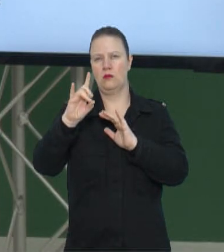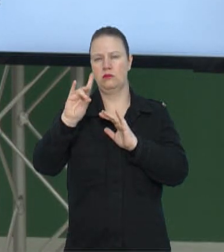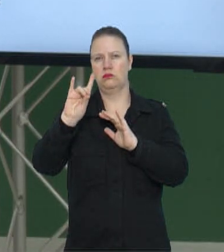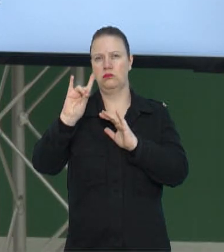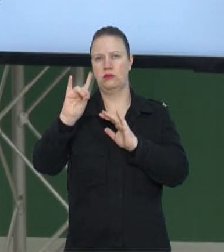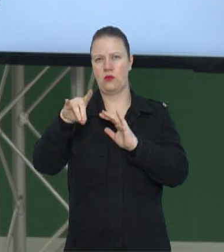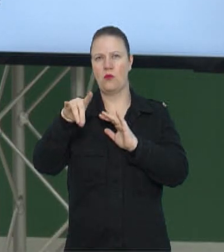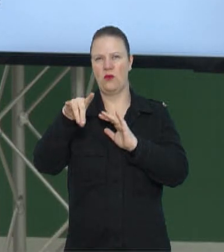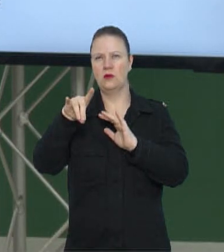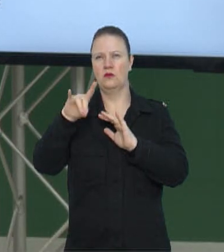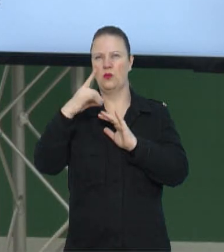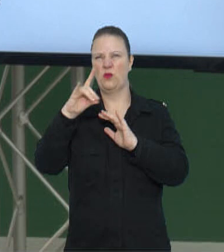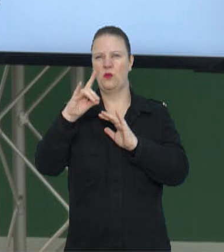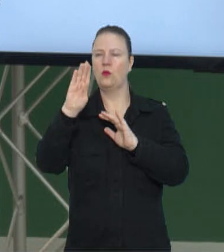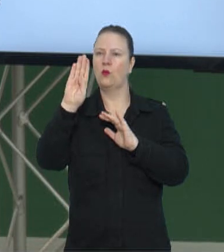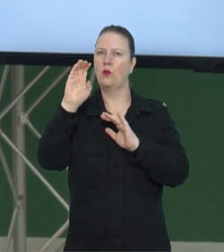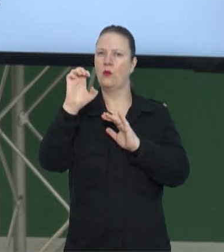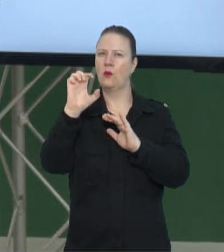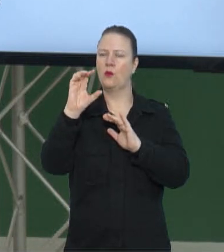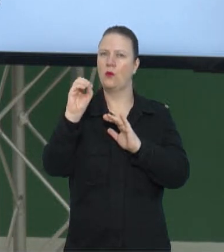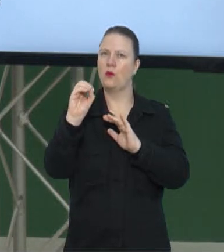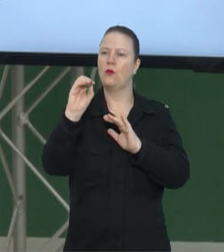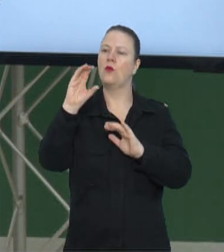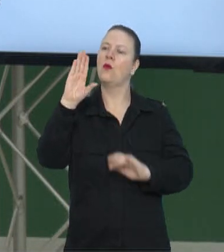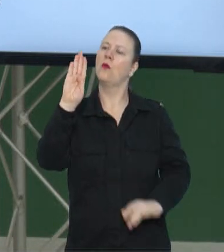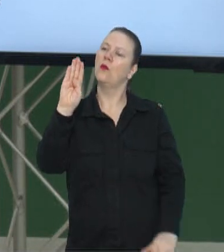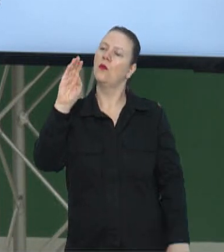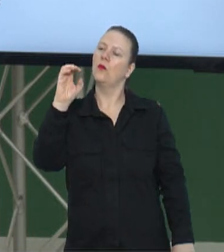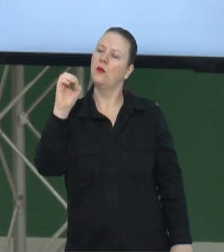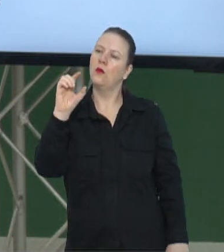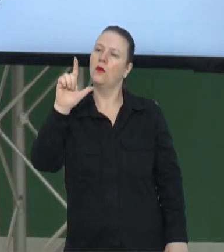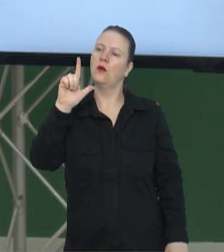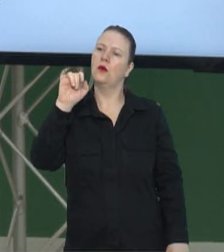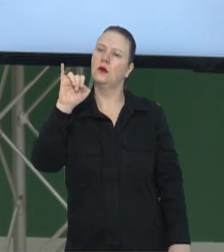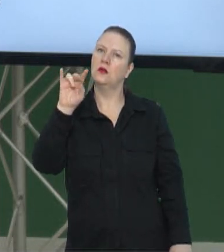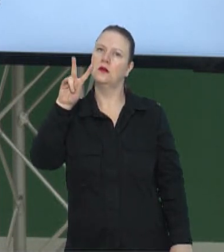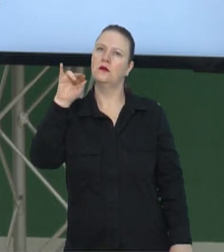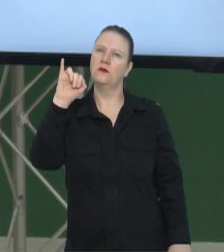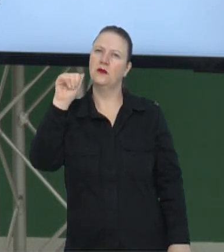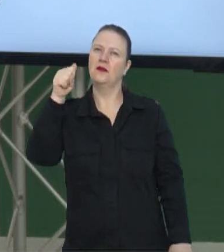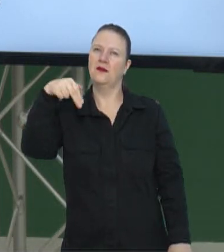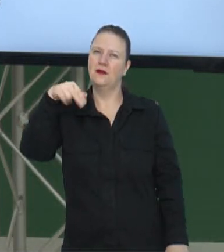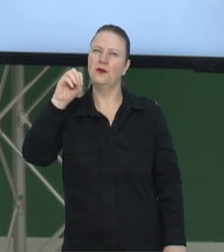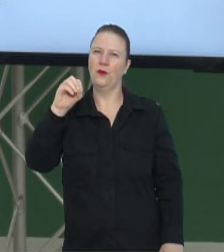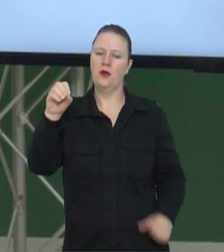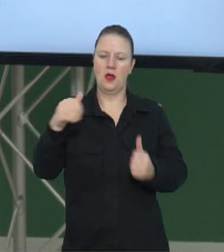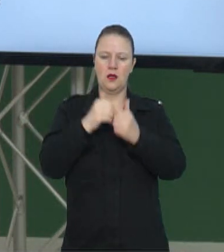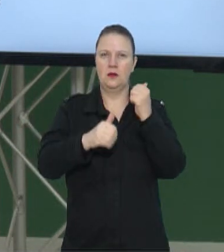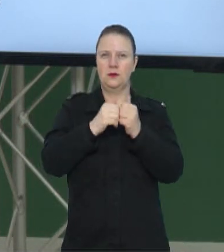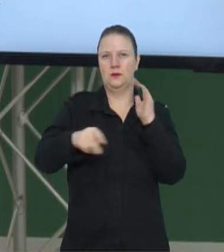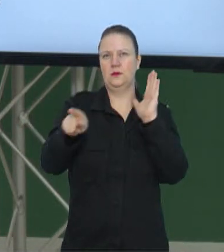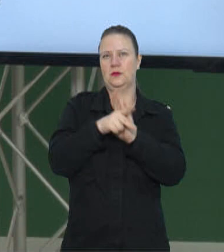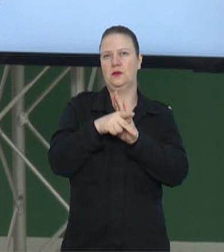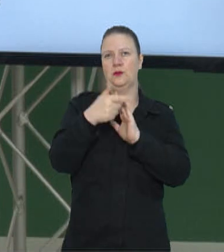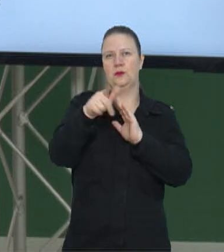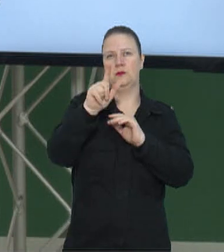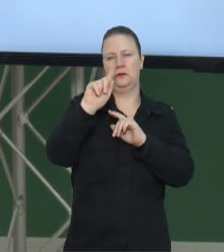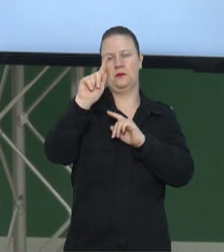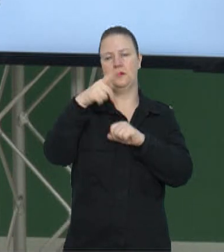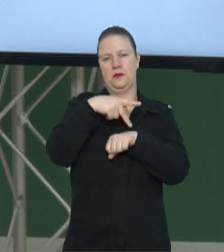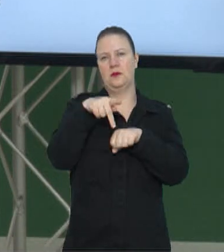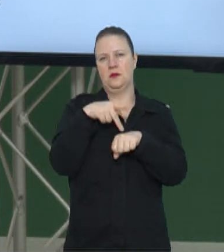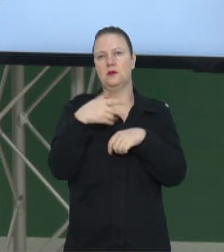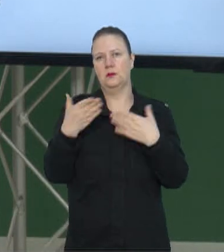centro-oeste fica onde está o Pantanal, né? E aí, se eu tenho como característica ali um